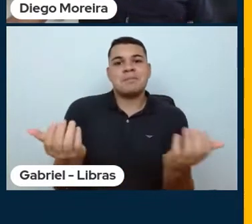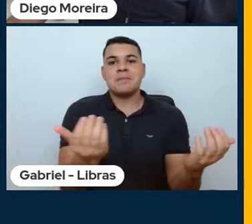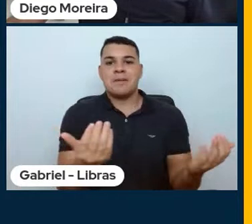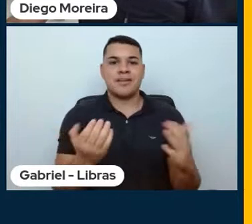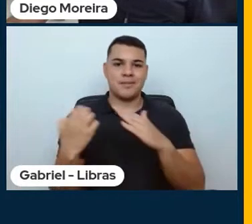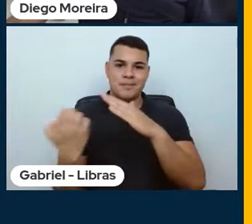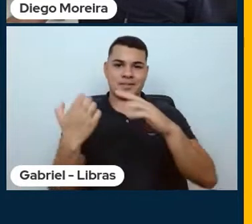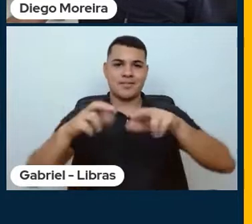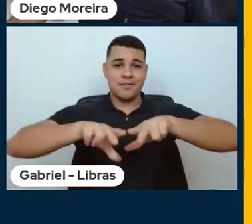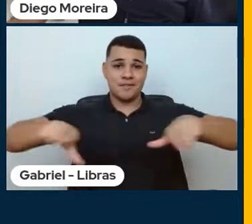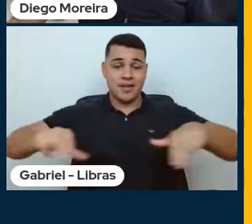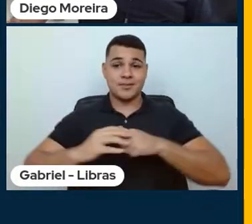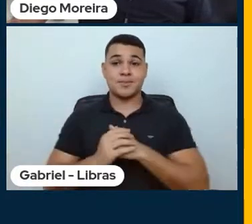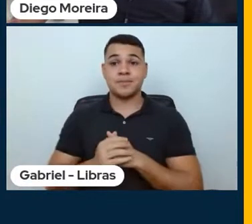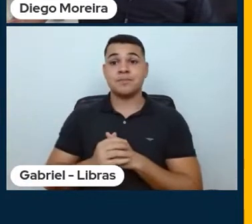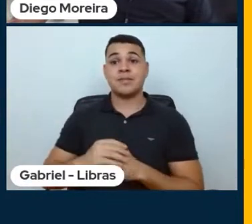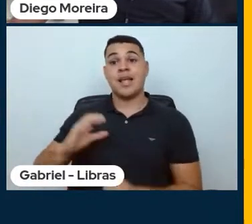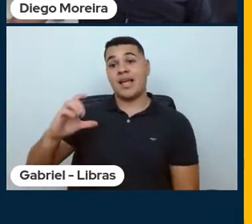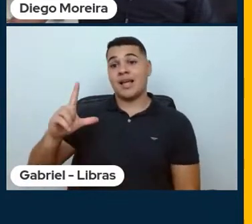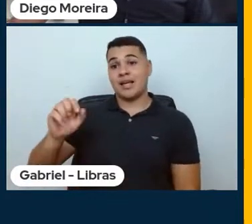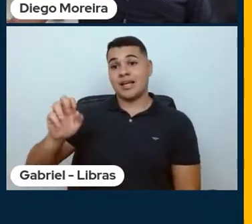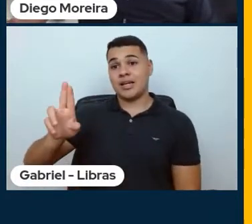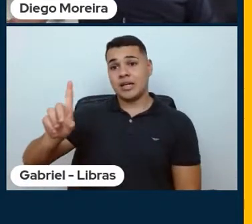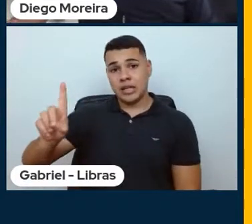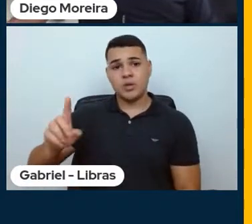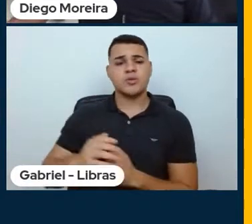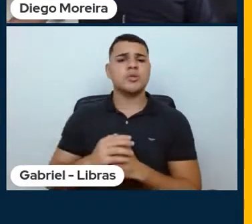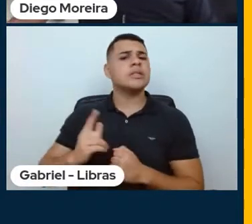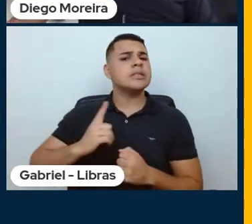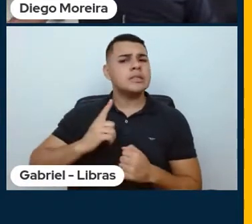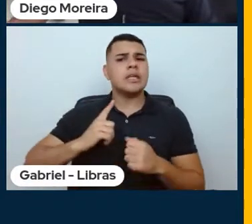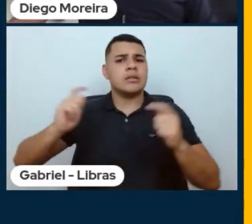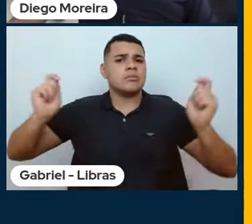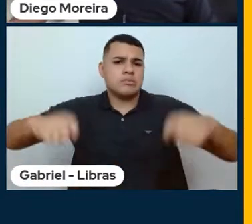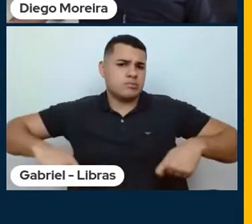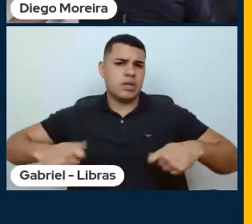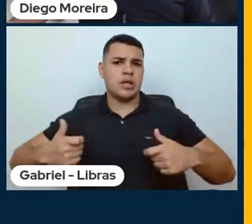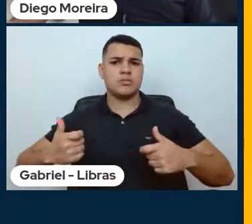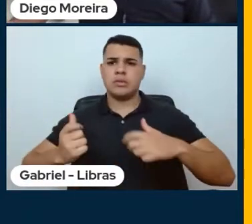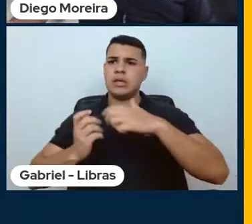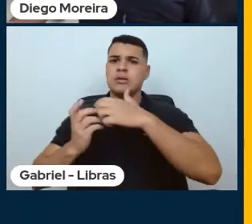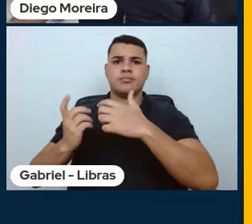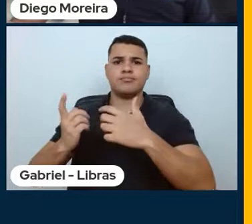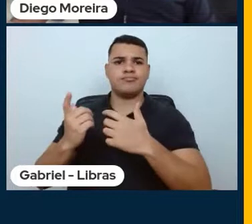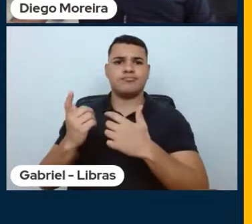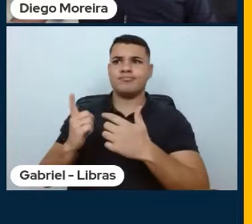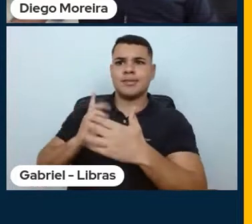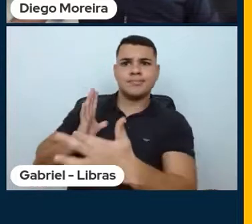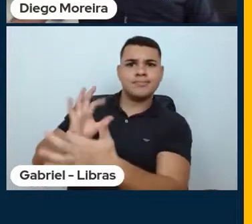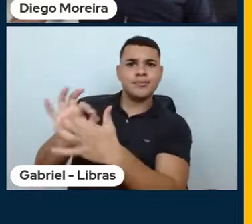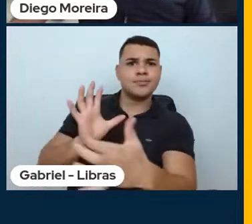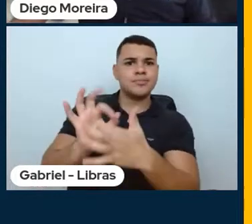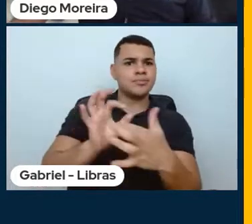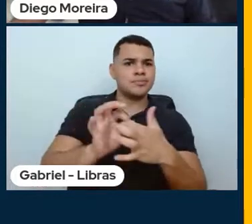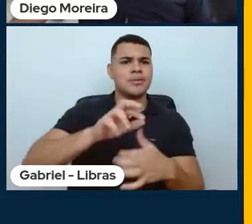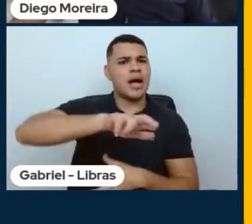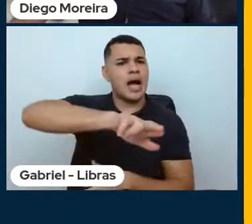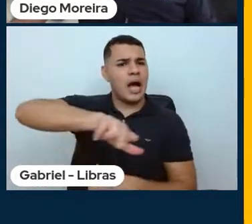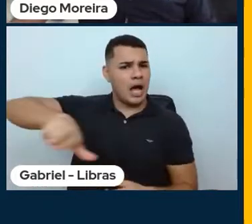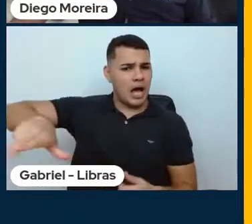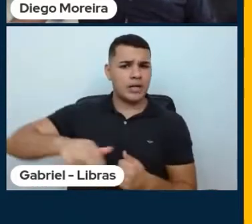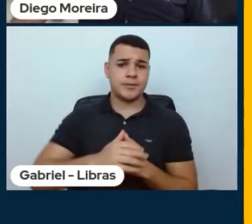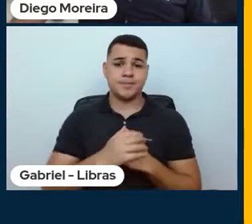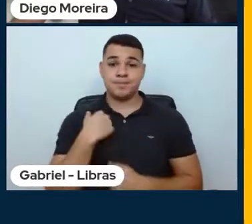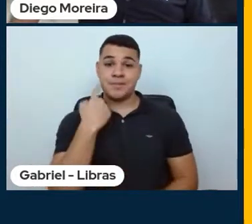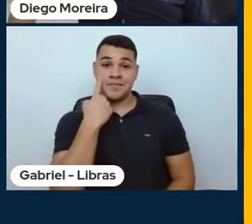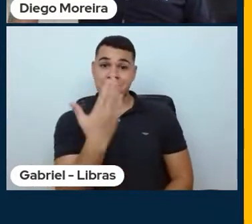A BCloud, ela atua em todos os tamanhos e segmentos aqui apresentados, né, segue algum deles aqui